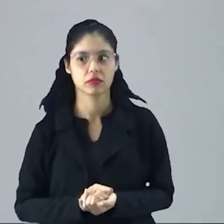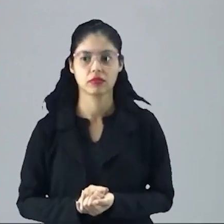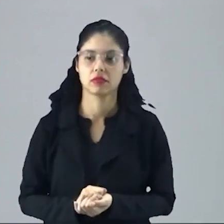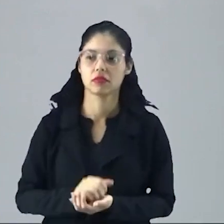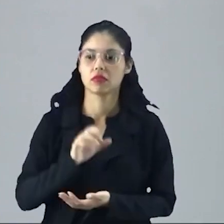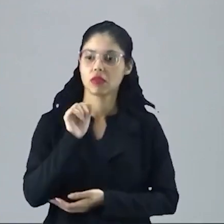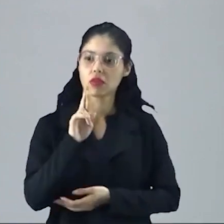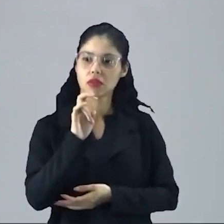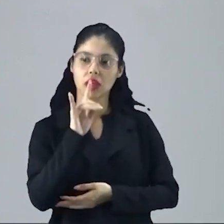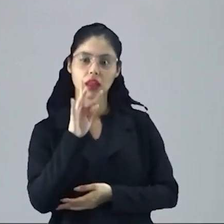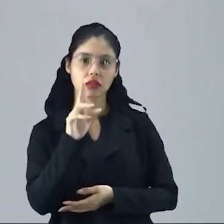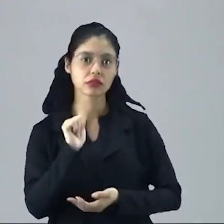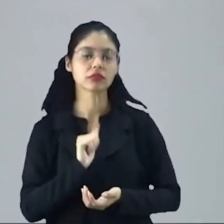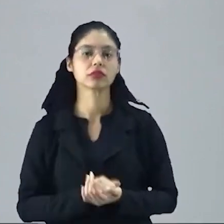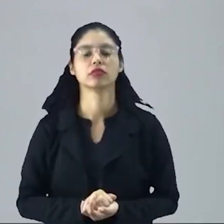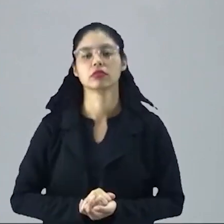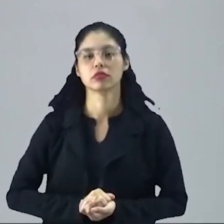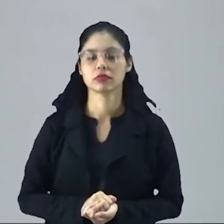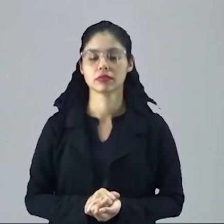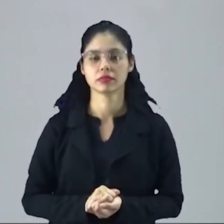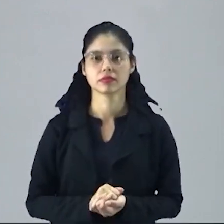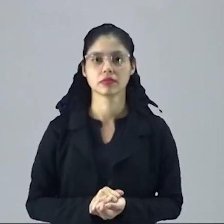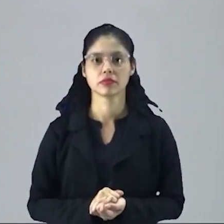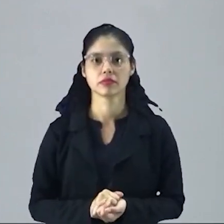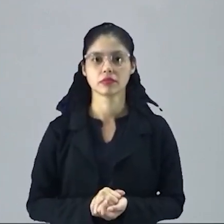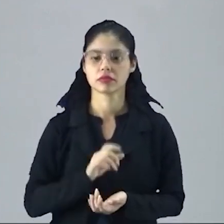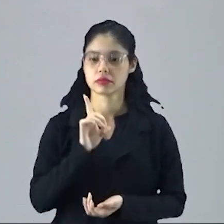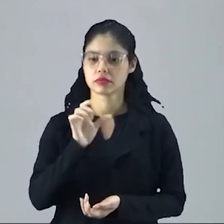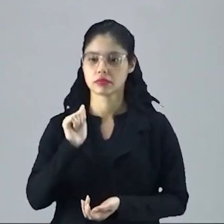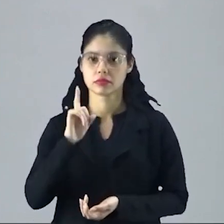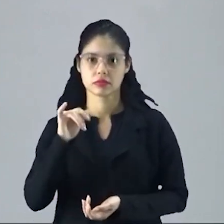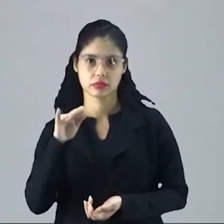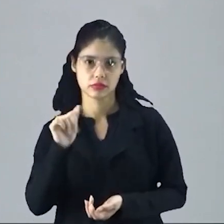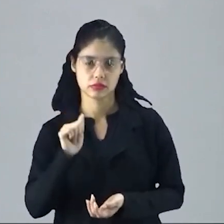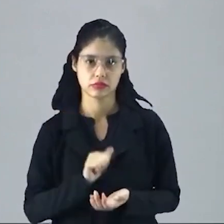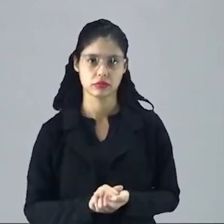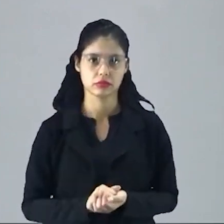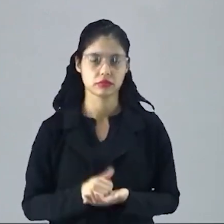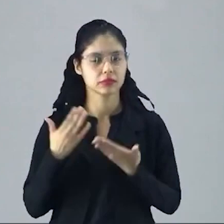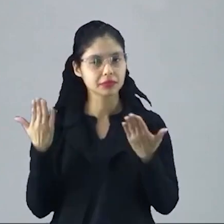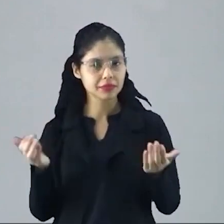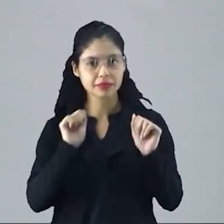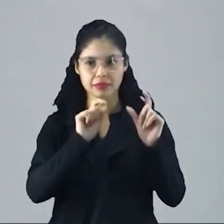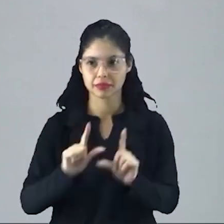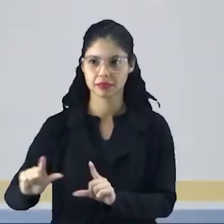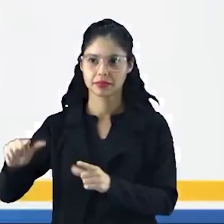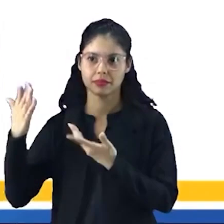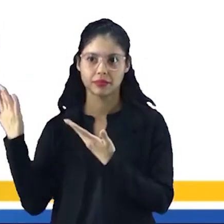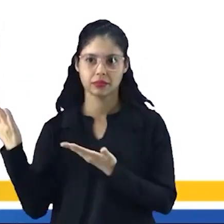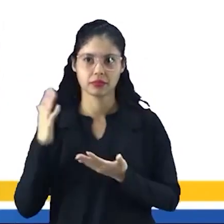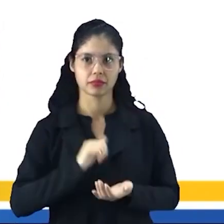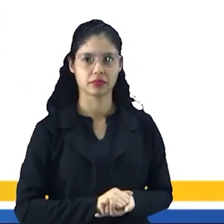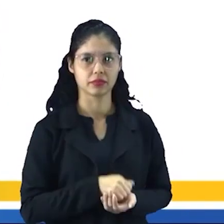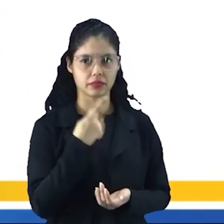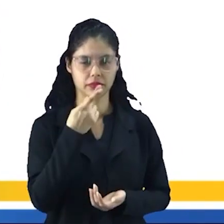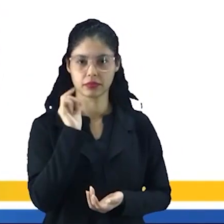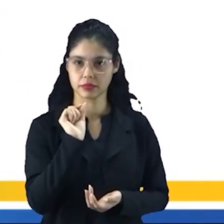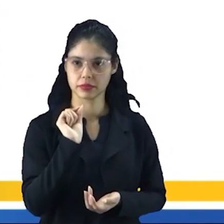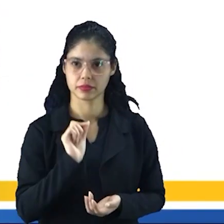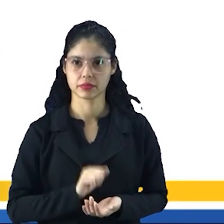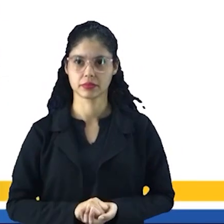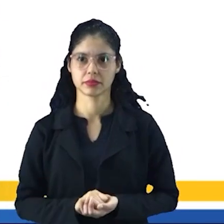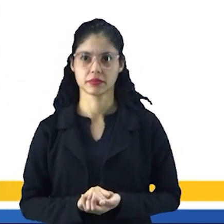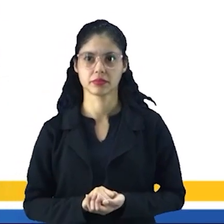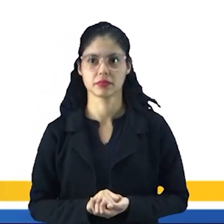forma surrealista, uma forma dadaísta e assim por diante. Então, vamos acompanhar aqui no slide o que nós falamos